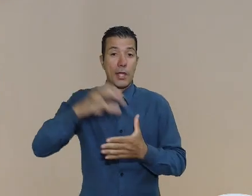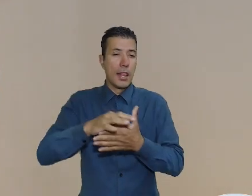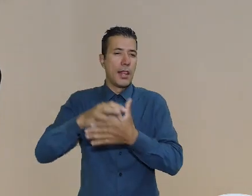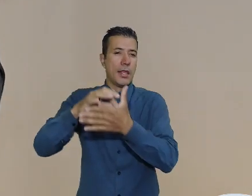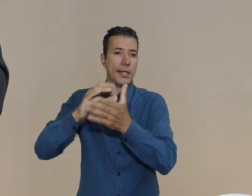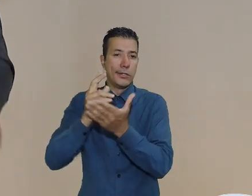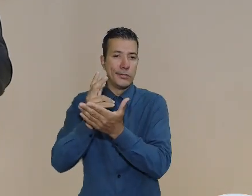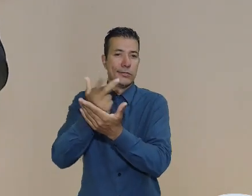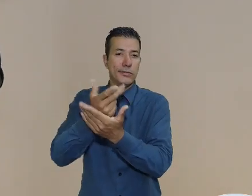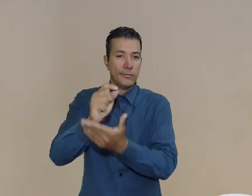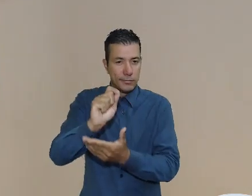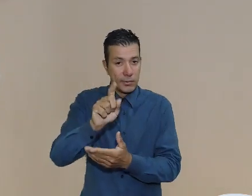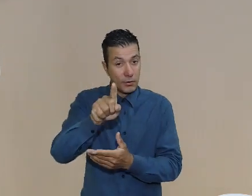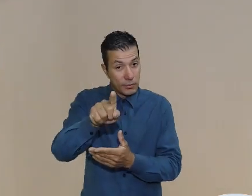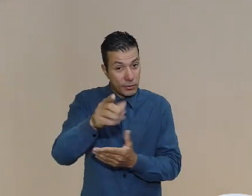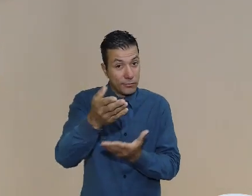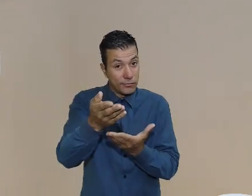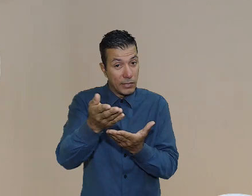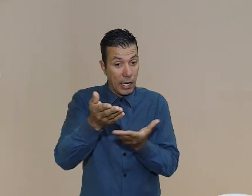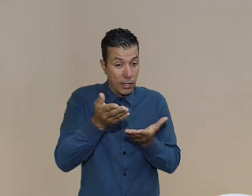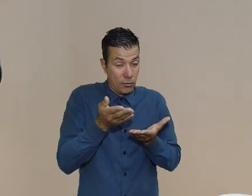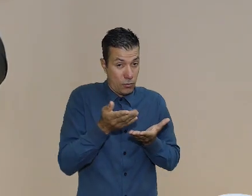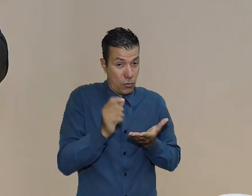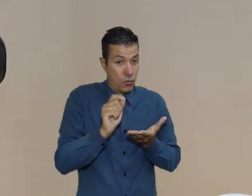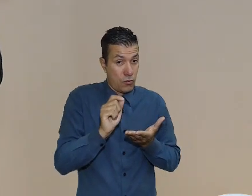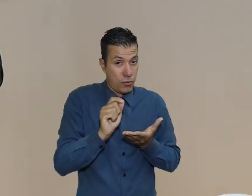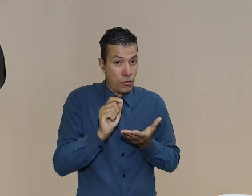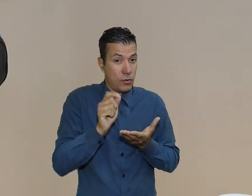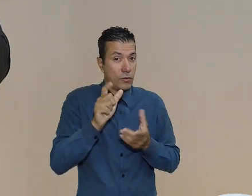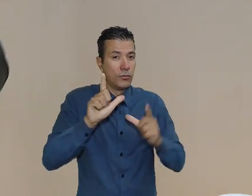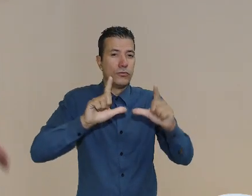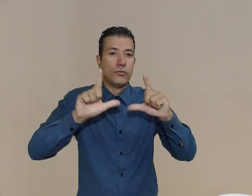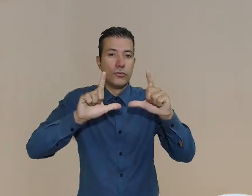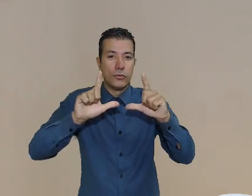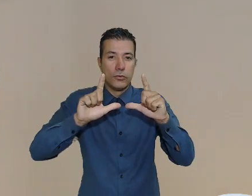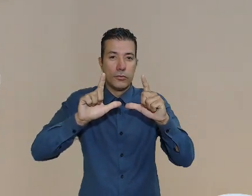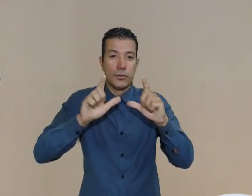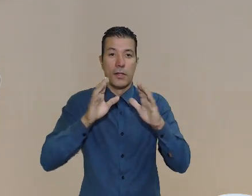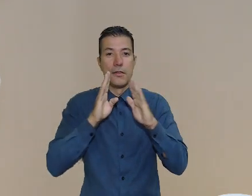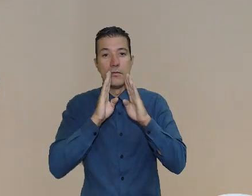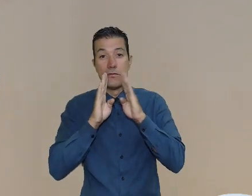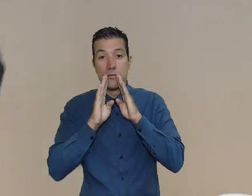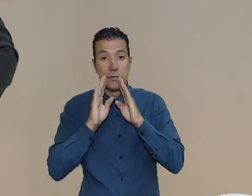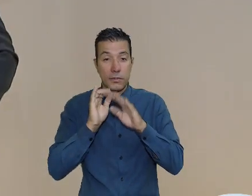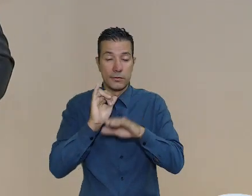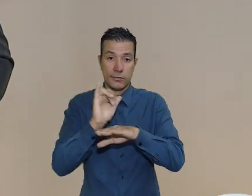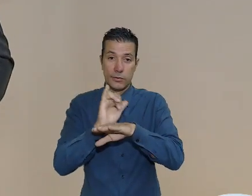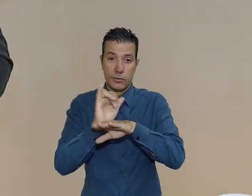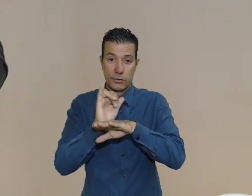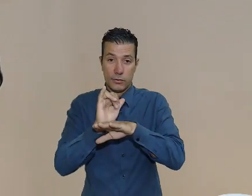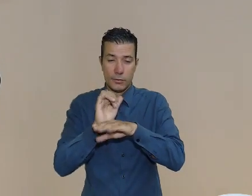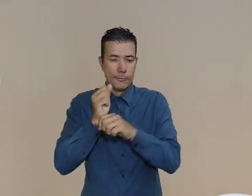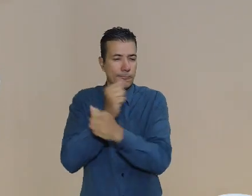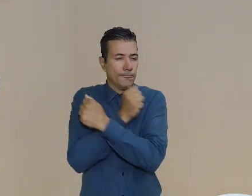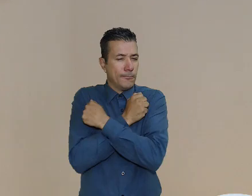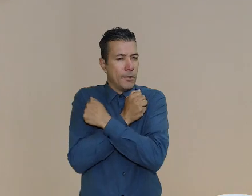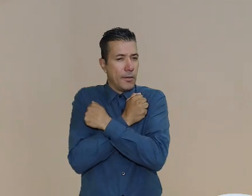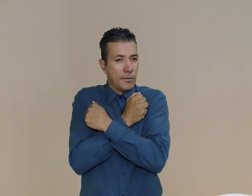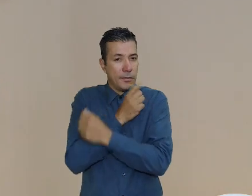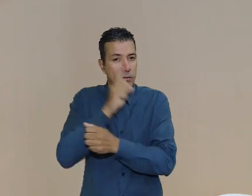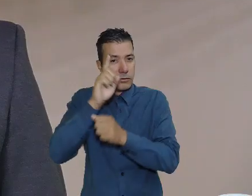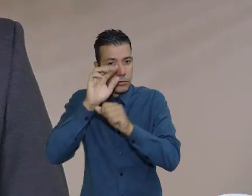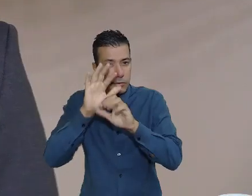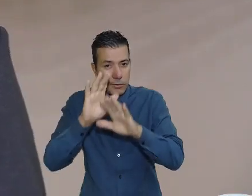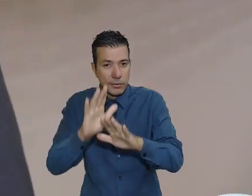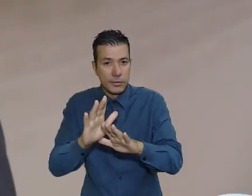nossa igreja e a você também que neste momento nos acompanha. Nosso maravilhoso abraço para